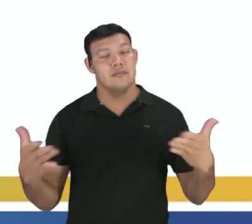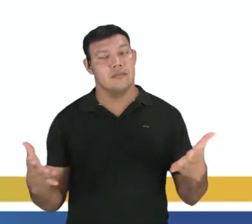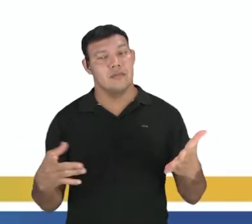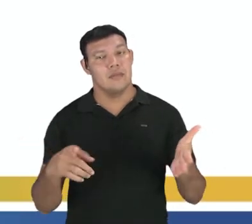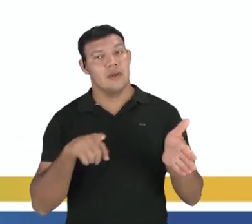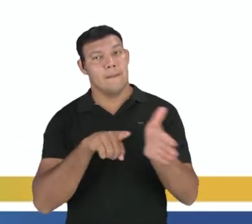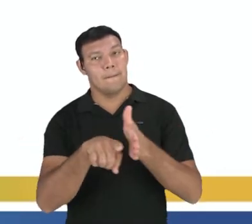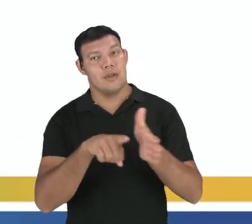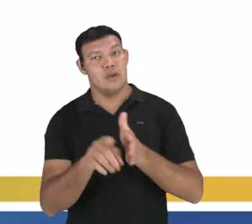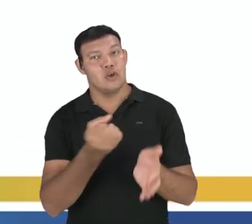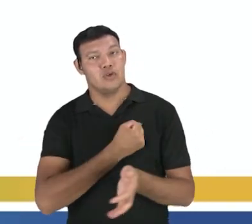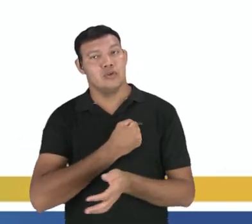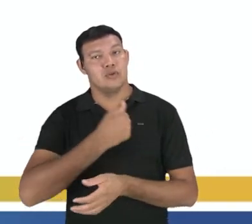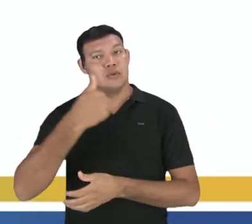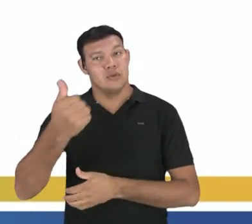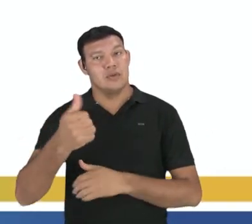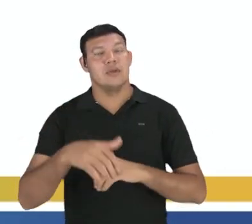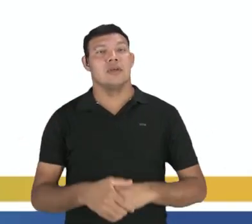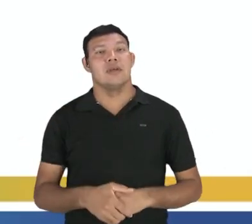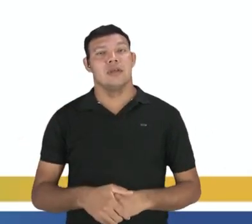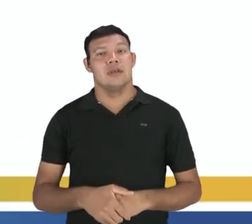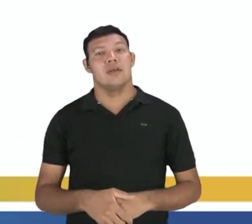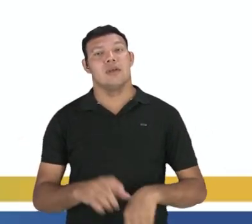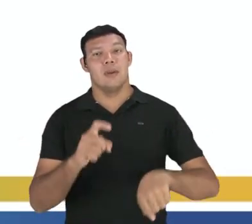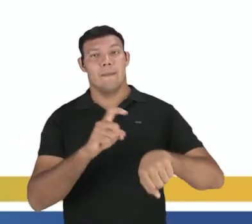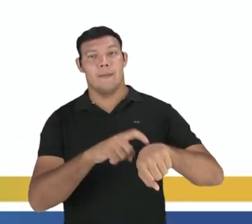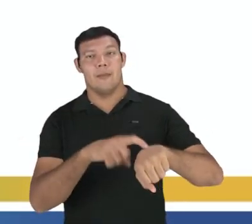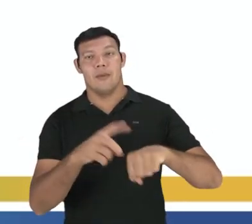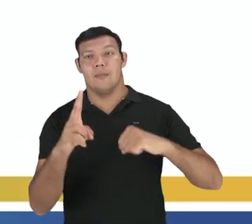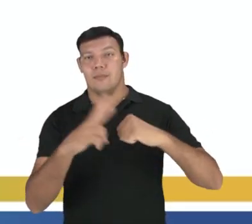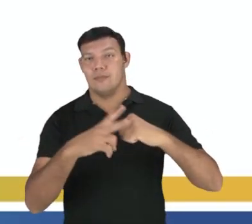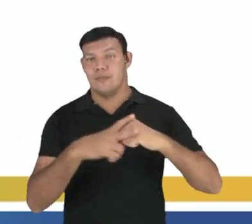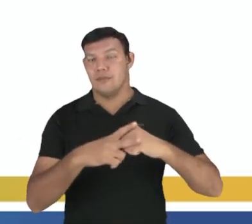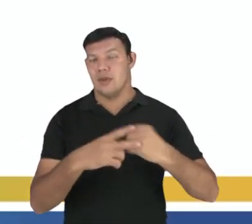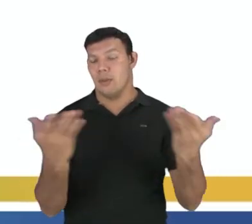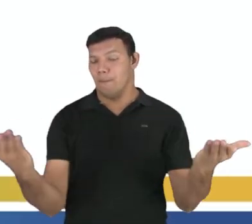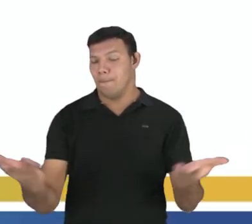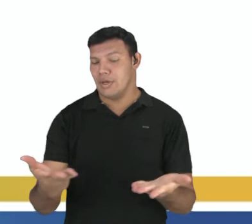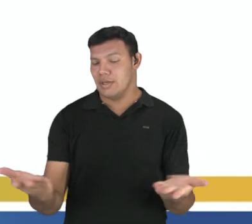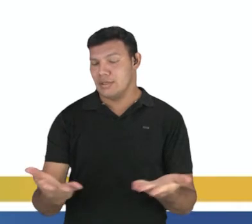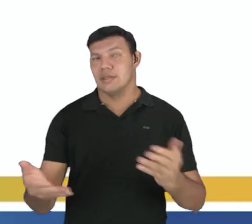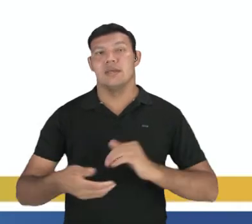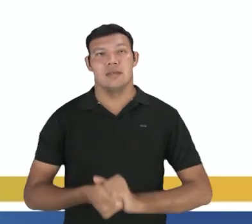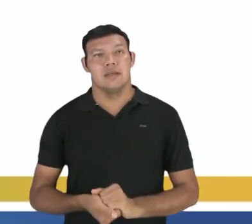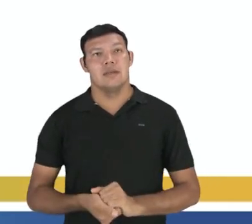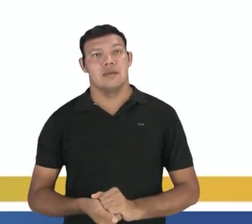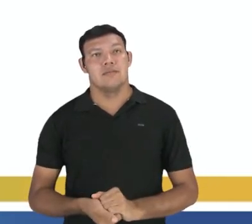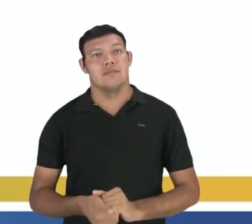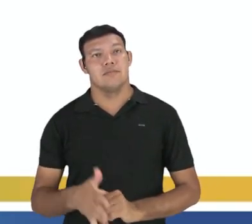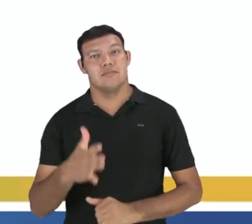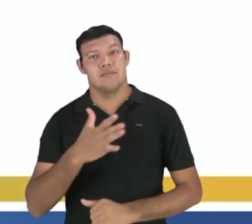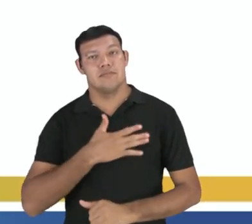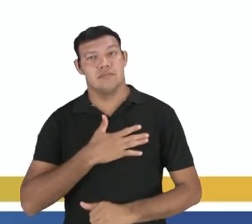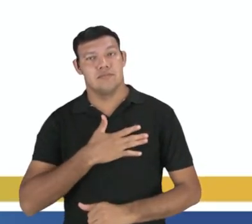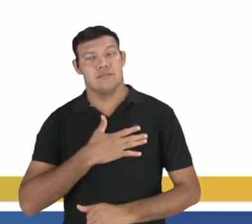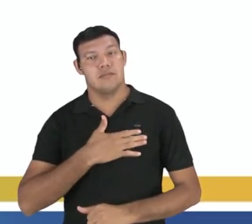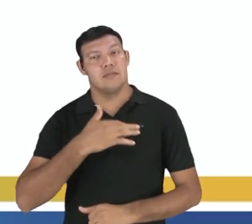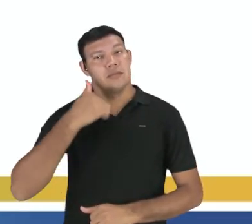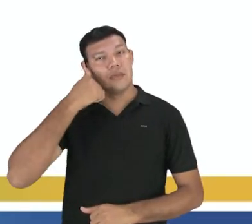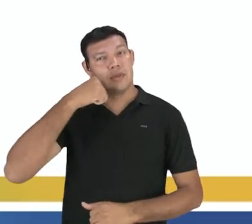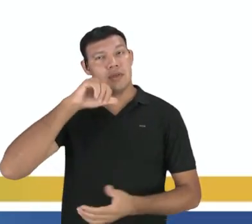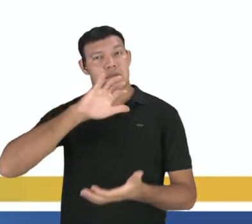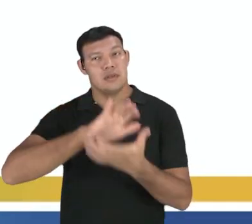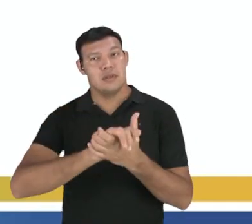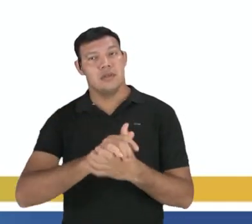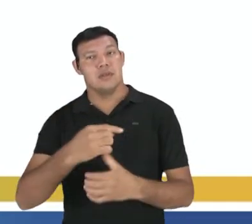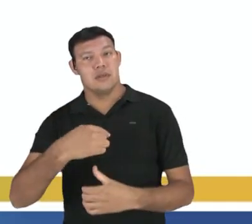Neste caso aí, encontra-se no presente, tá? Eu tenho aí, minha mulher e eu temos